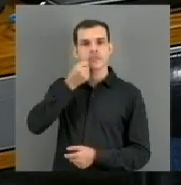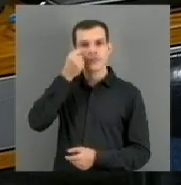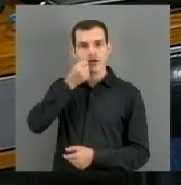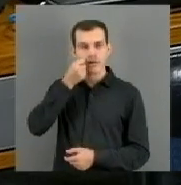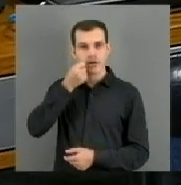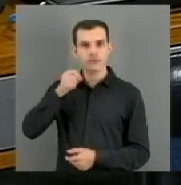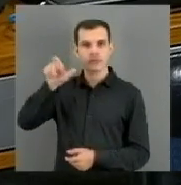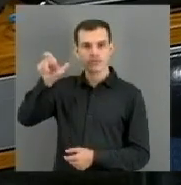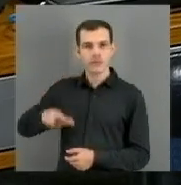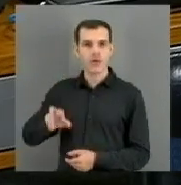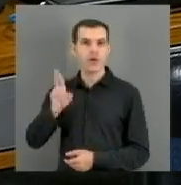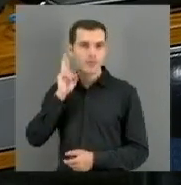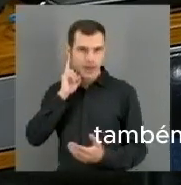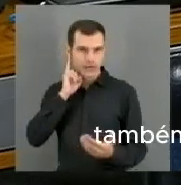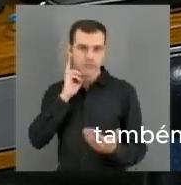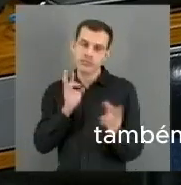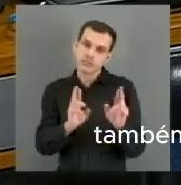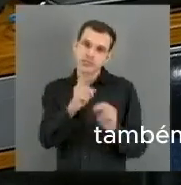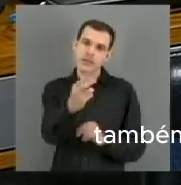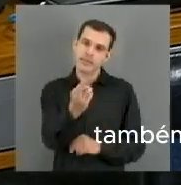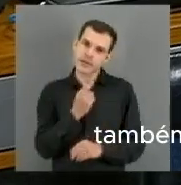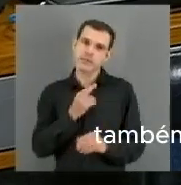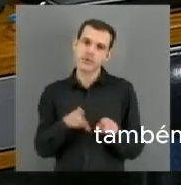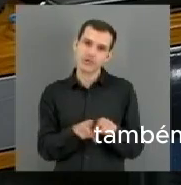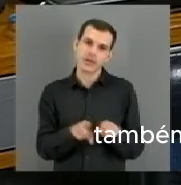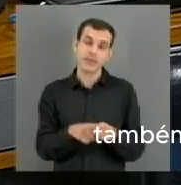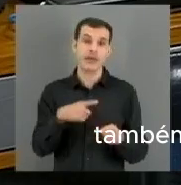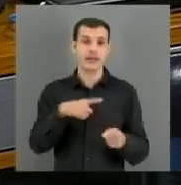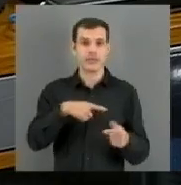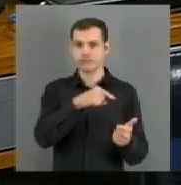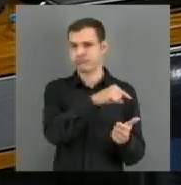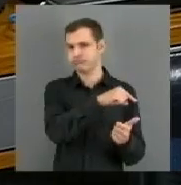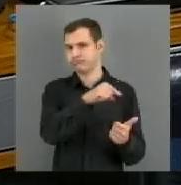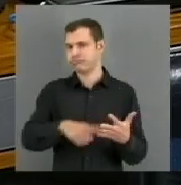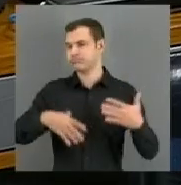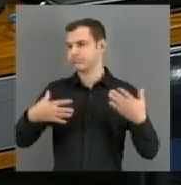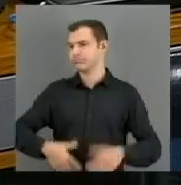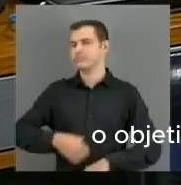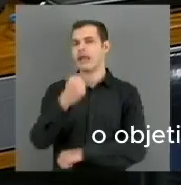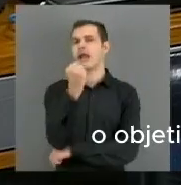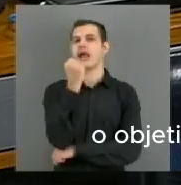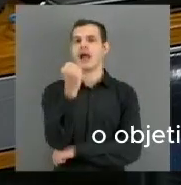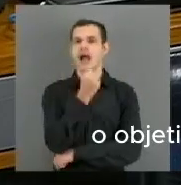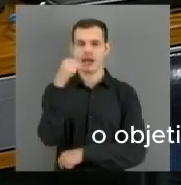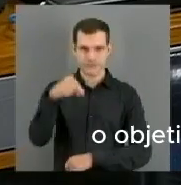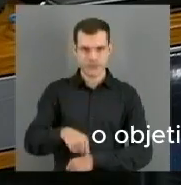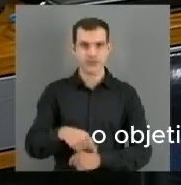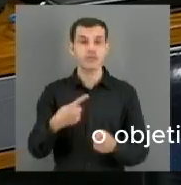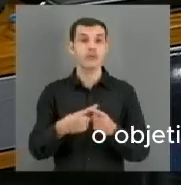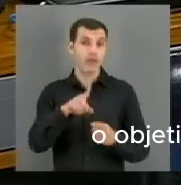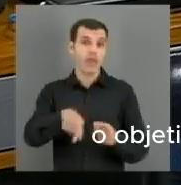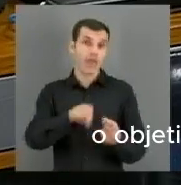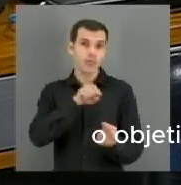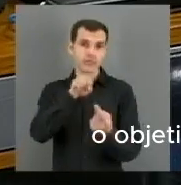que o senhor possa me responder também sobre os casos graves que eu vou trazer aqui, que é o objetivo. O objetivo da vinda